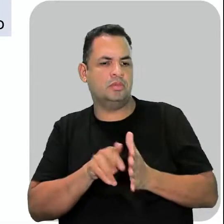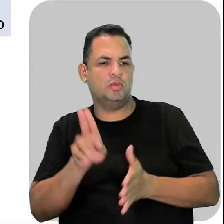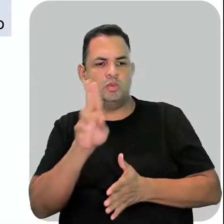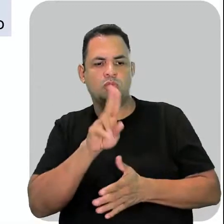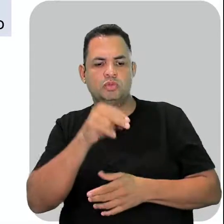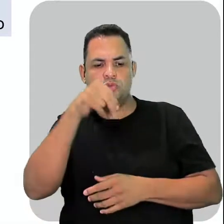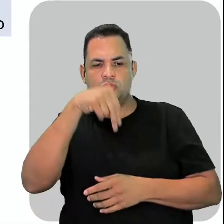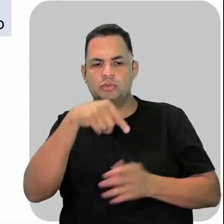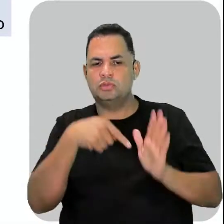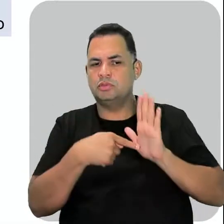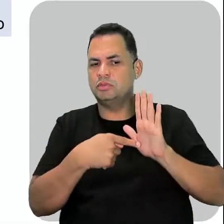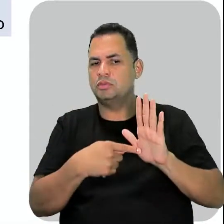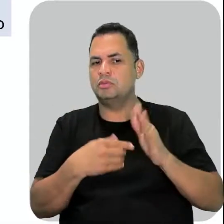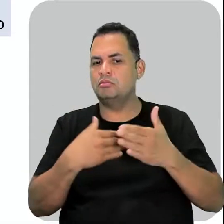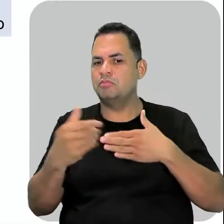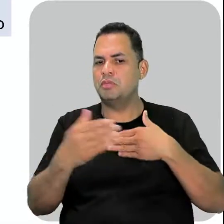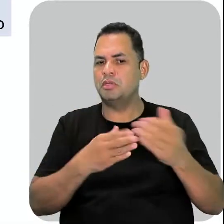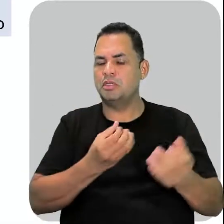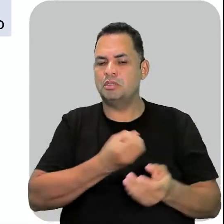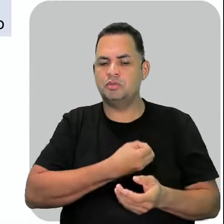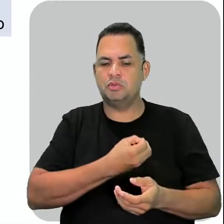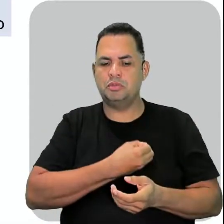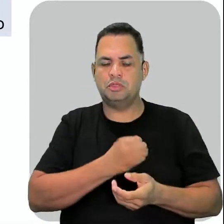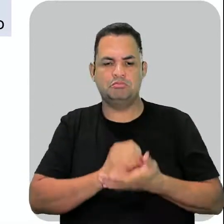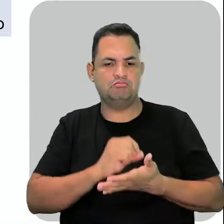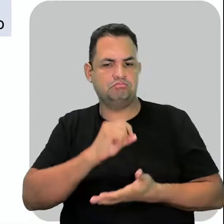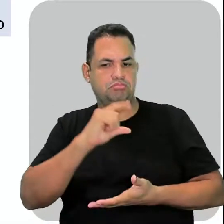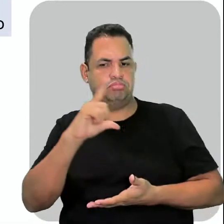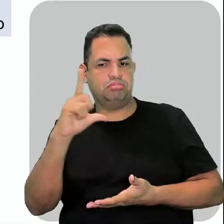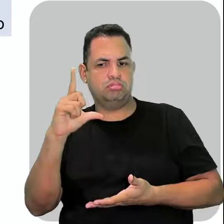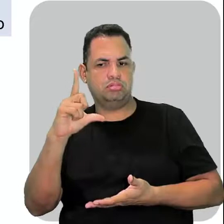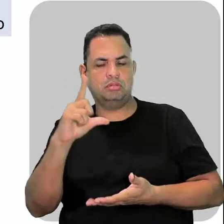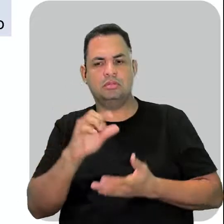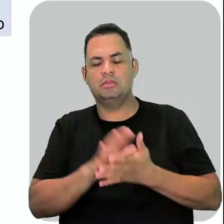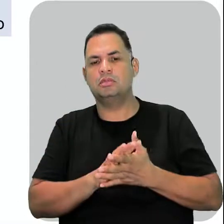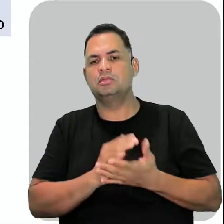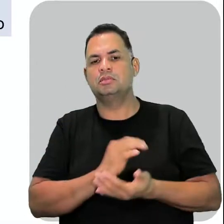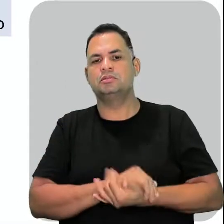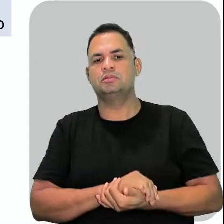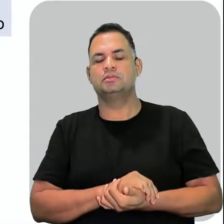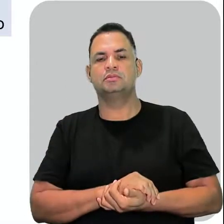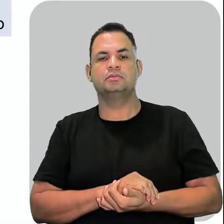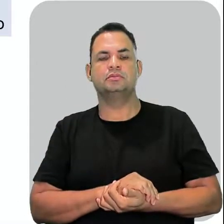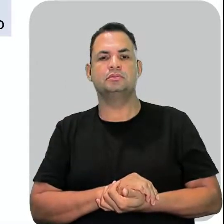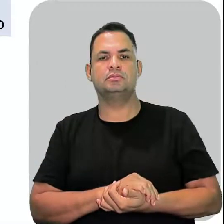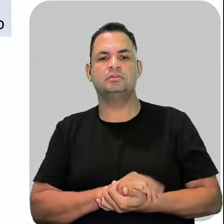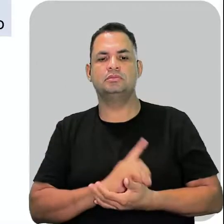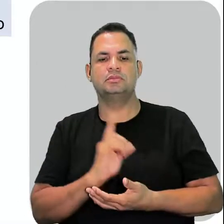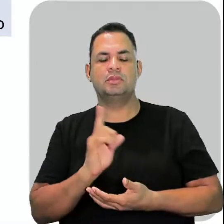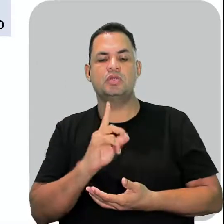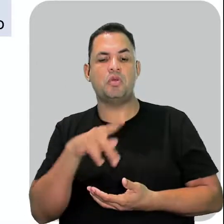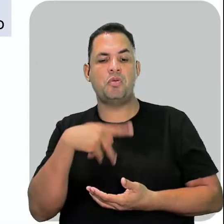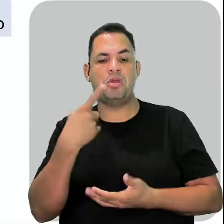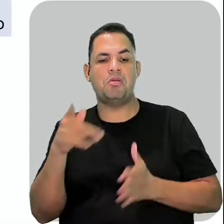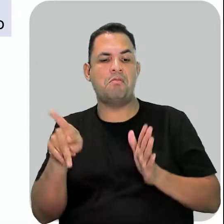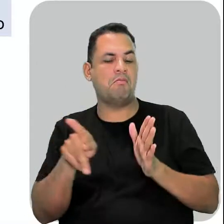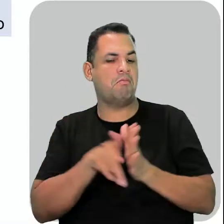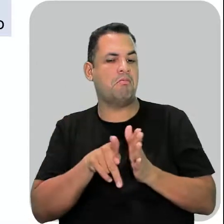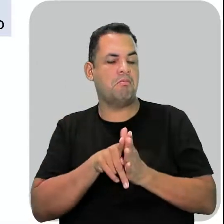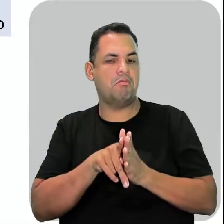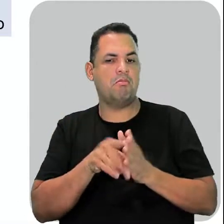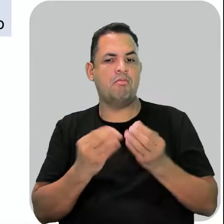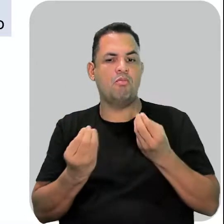N representando que pode ser qualquer número grande, tá? Estou falando de reação genérica, não estou especificando ao